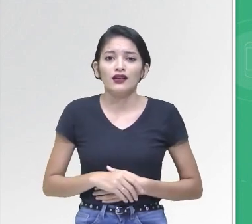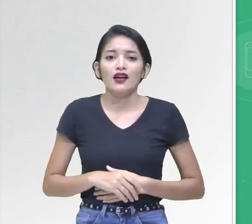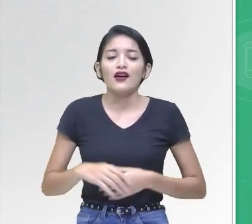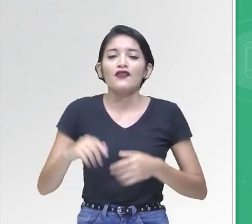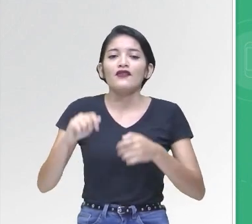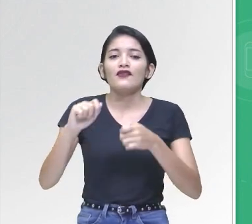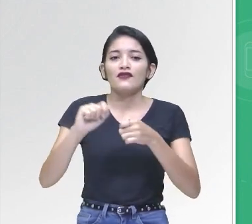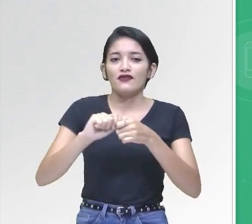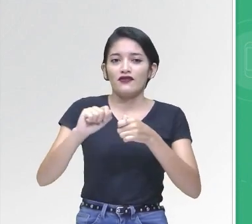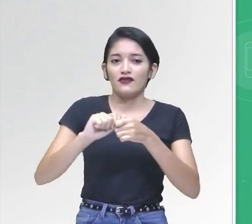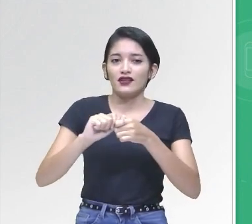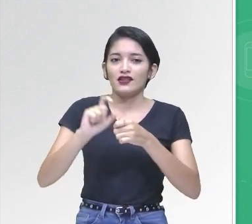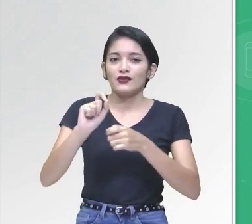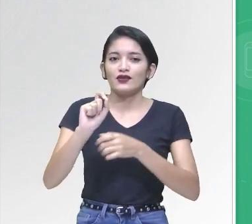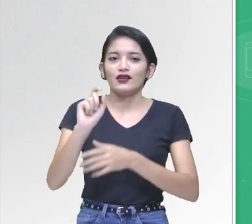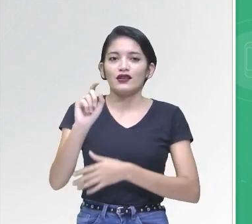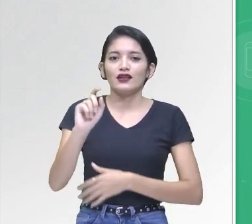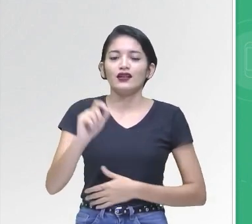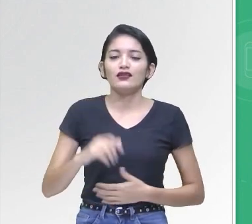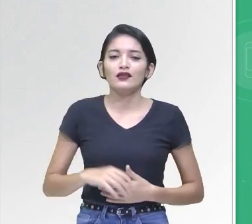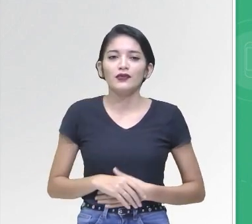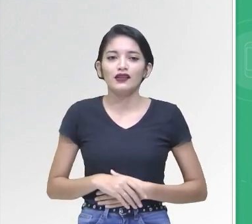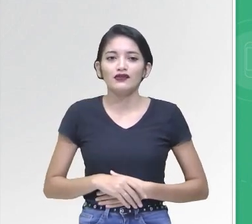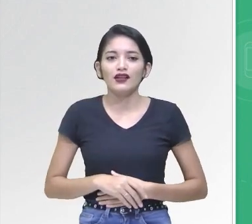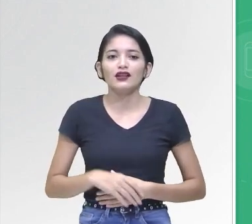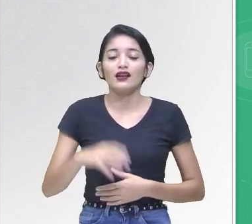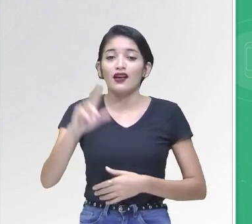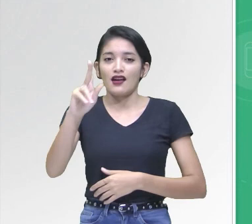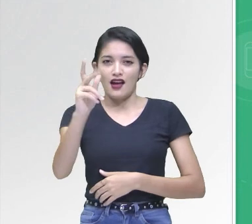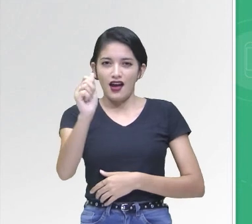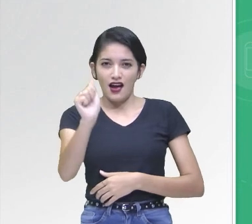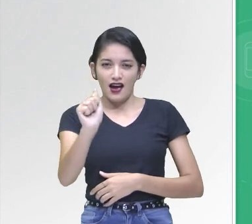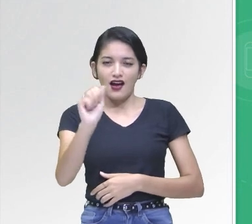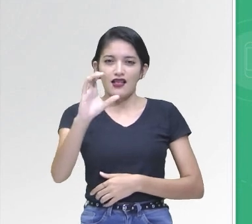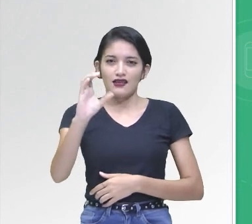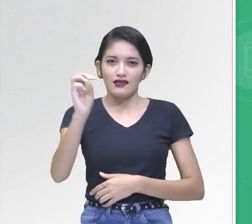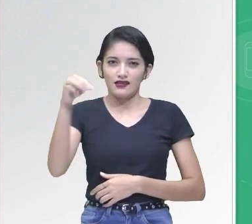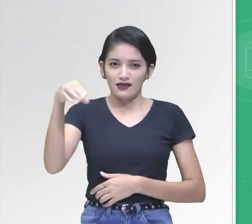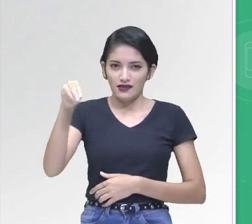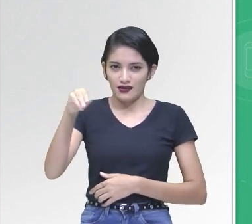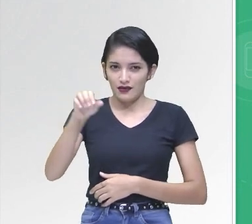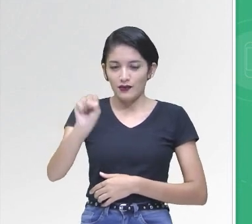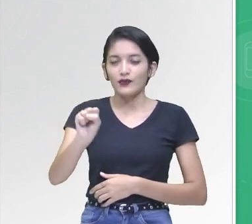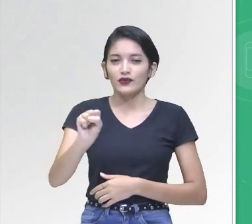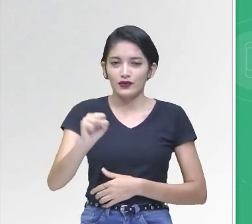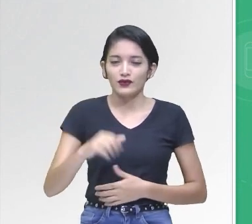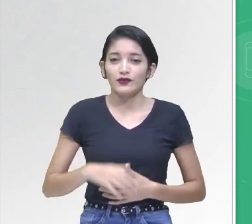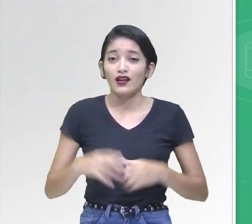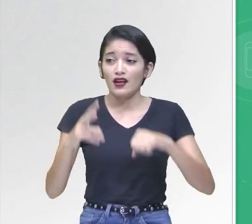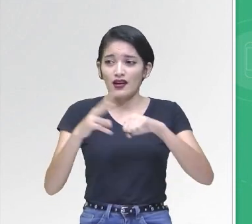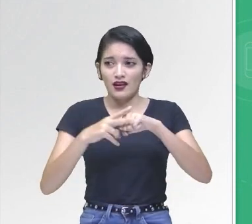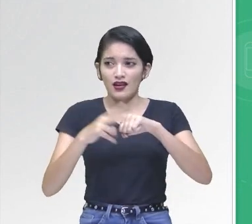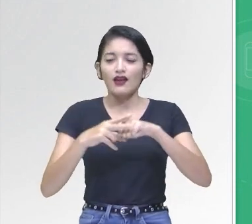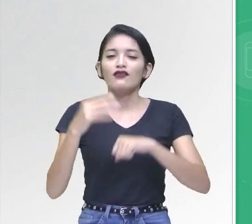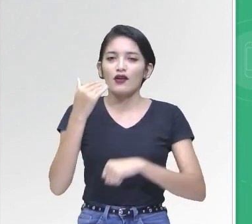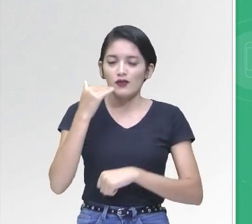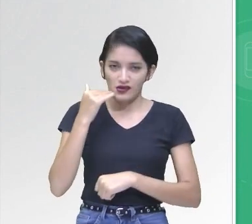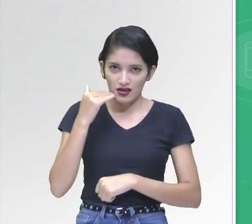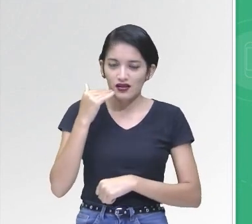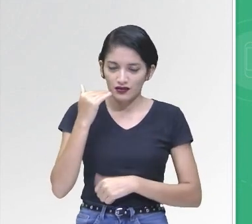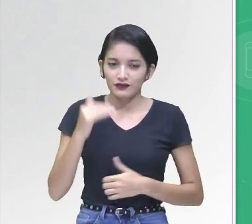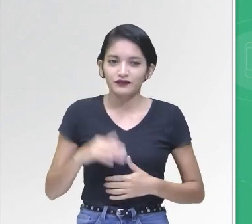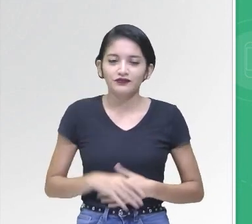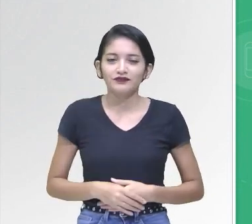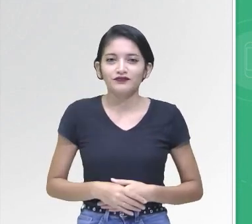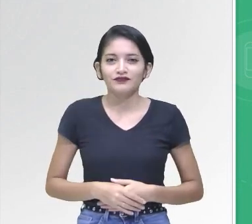pessoal, irregular. Mas eu vou deixar só assim. Ele está no presente, mas ele é um verbo irregular, ok?